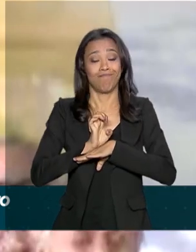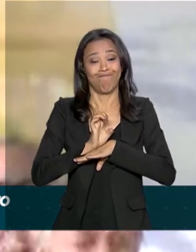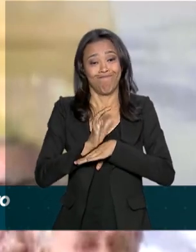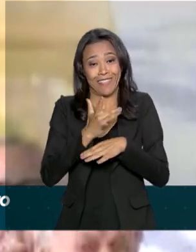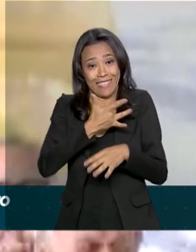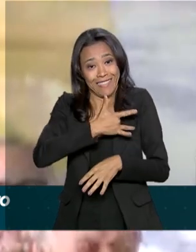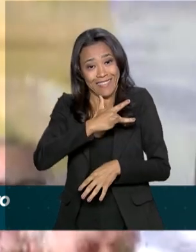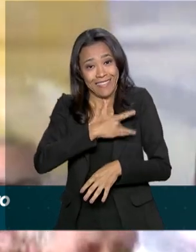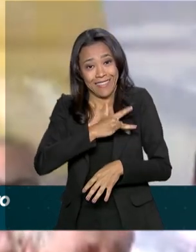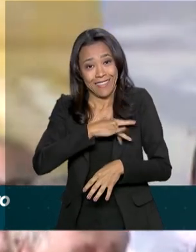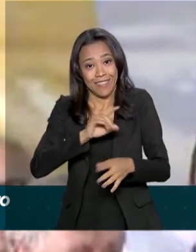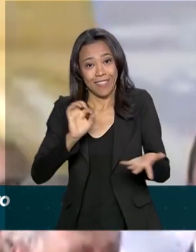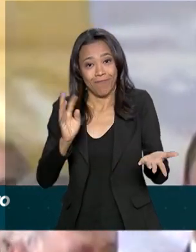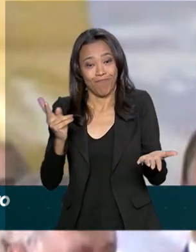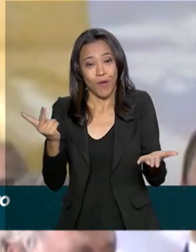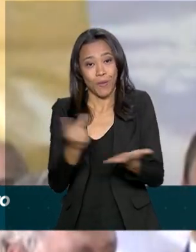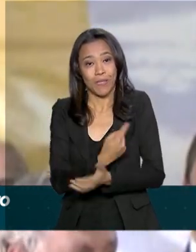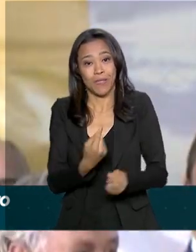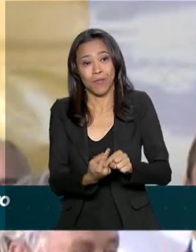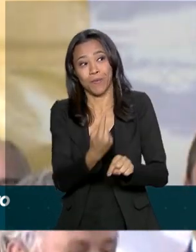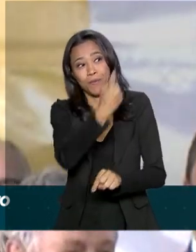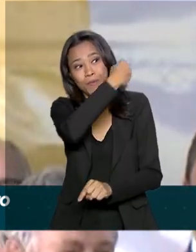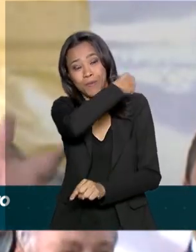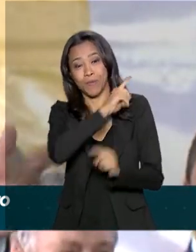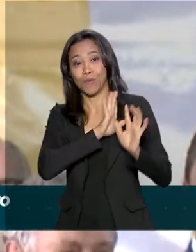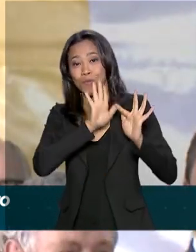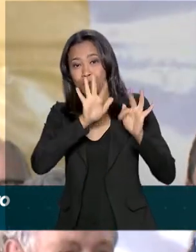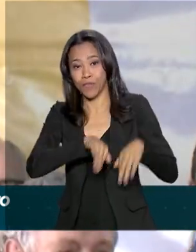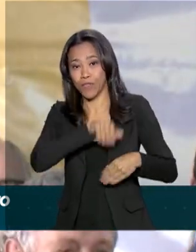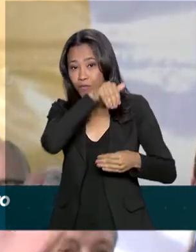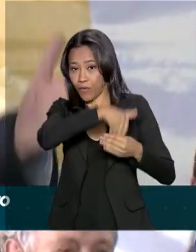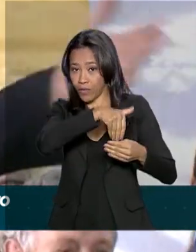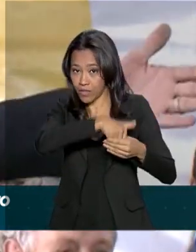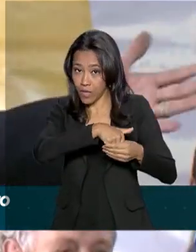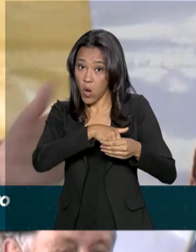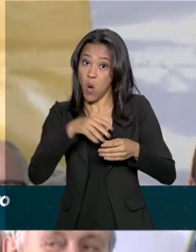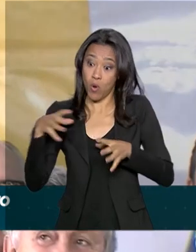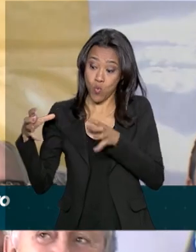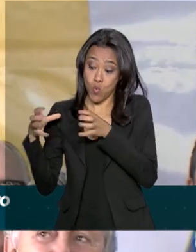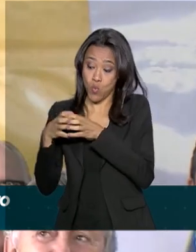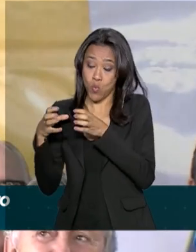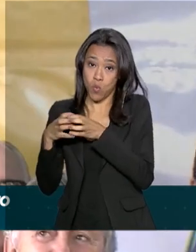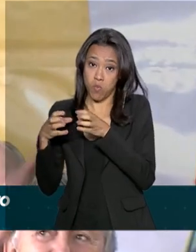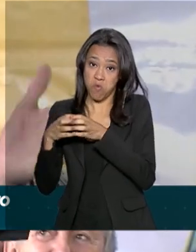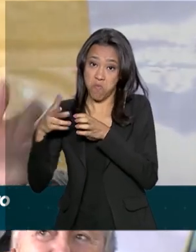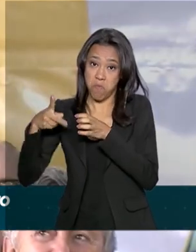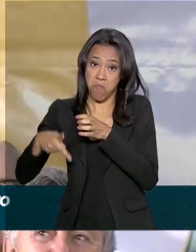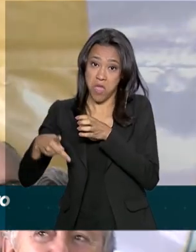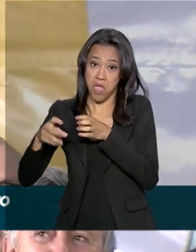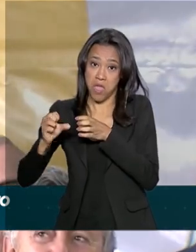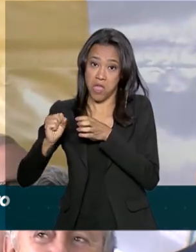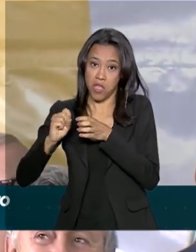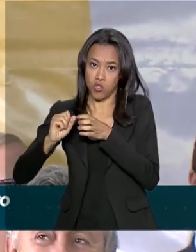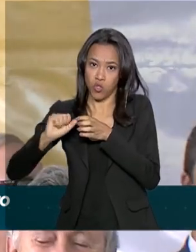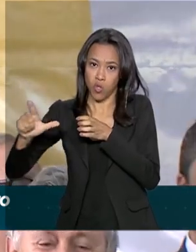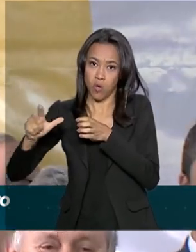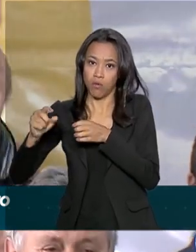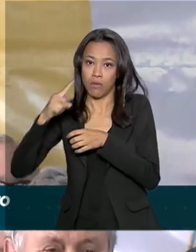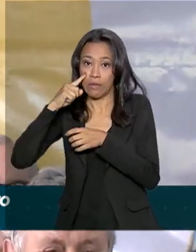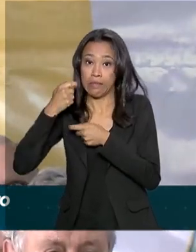pude vir na reta final das eleições, porque um cara filiado ao PSOL tentou tirar a minha